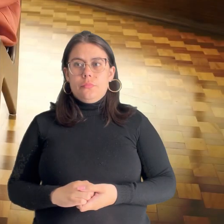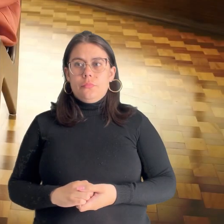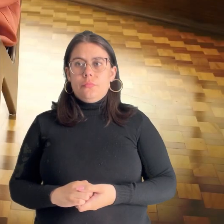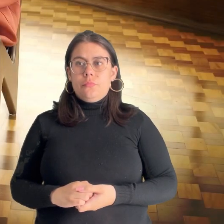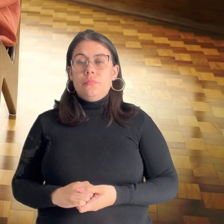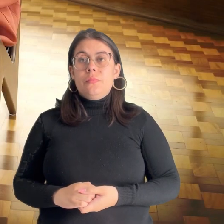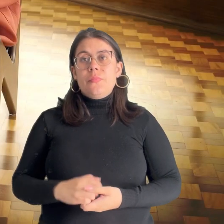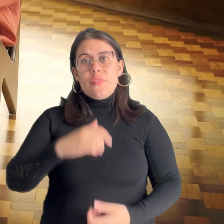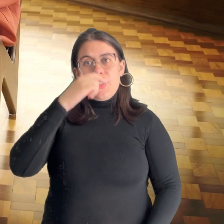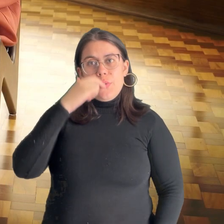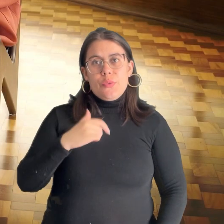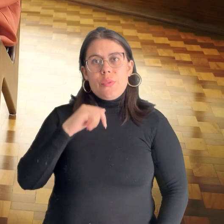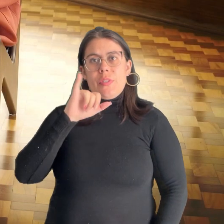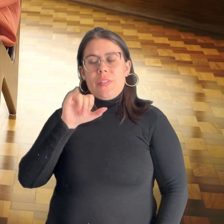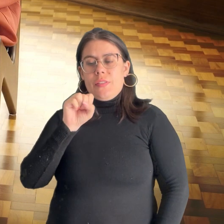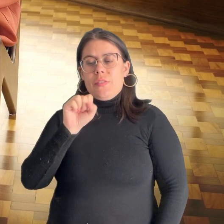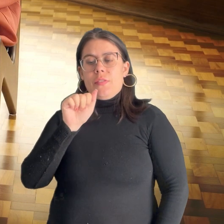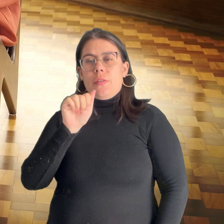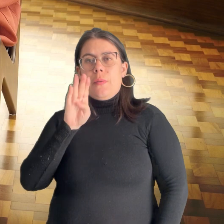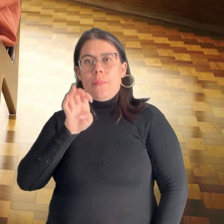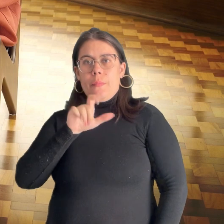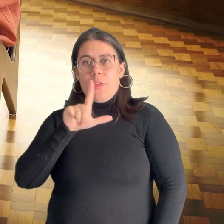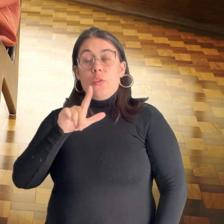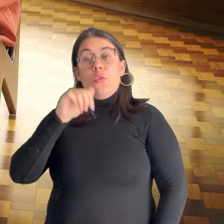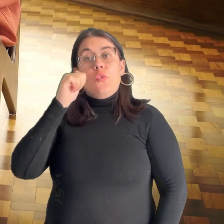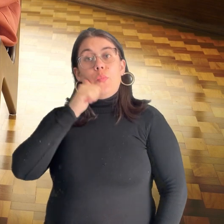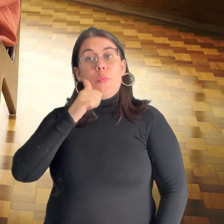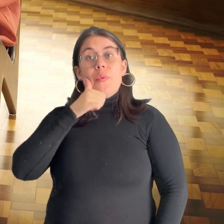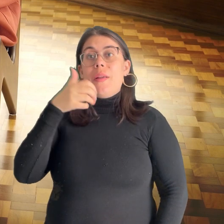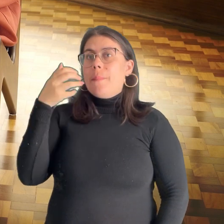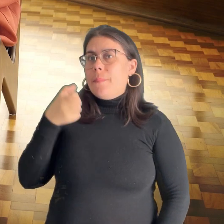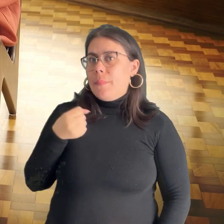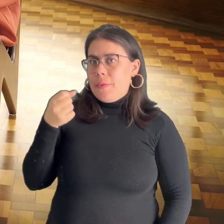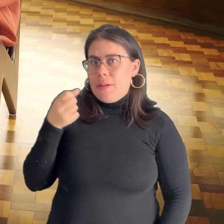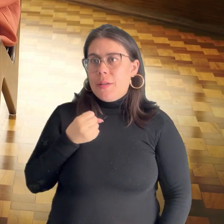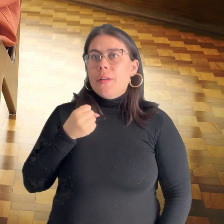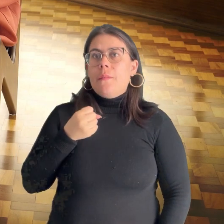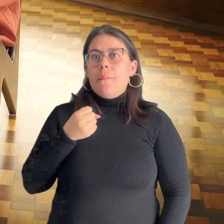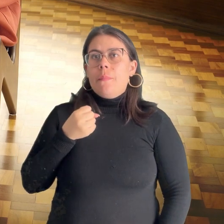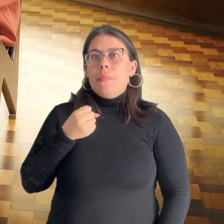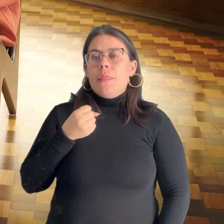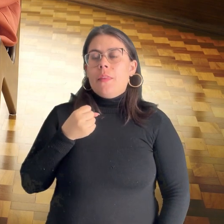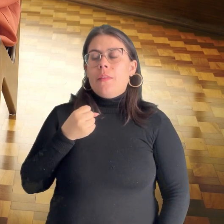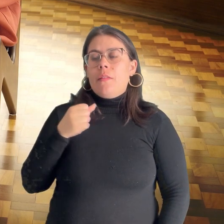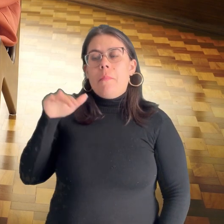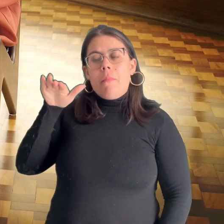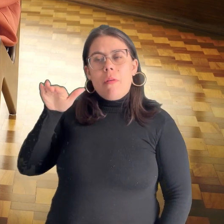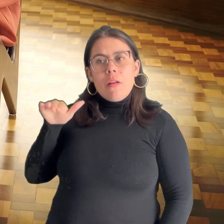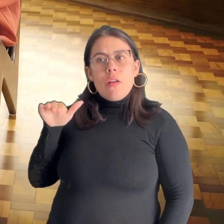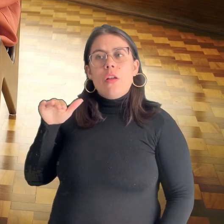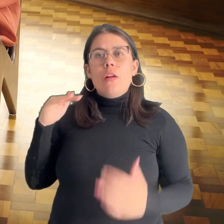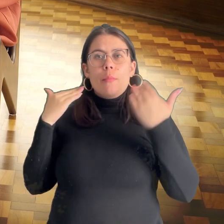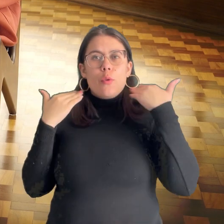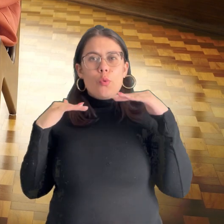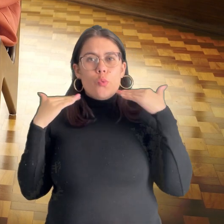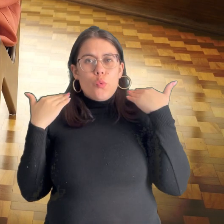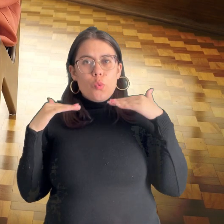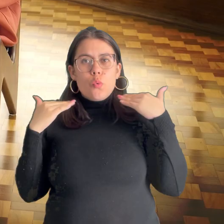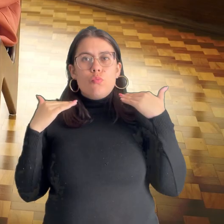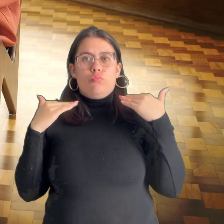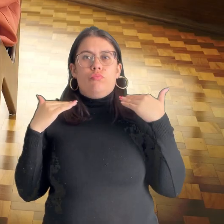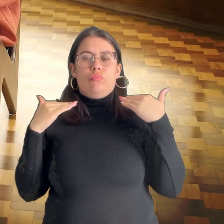Eu sou Isabel, sou uma mulher branca, não muito alta, de cabelo curto, cortado